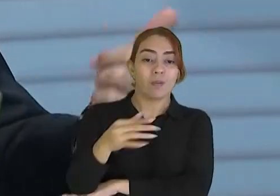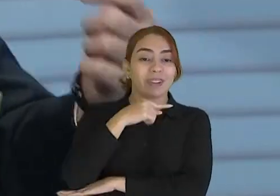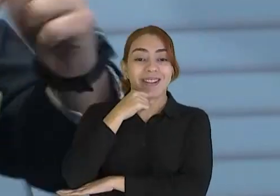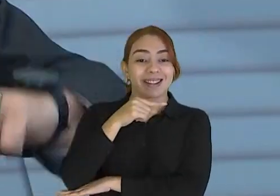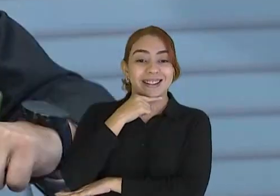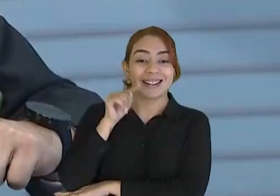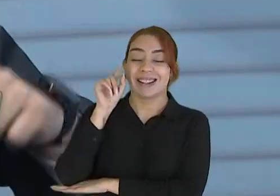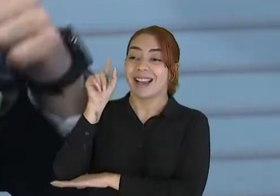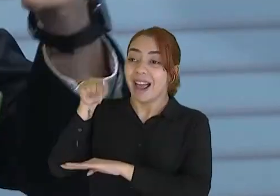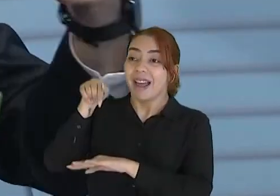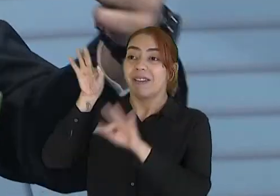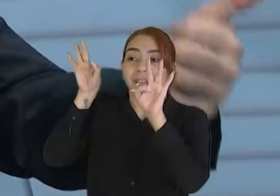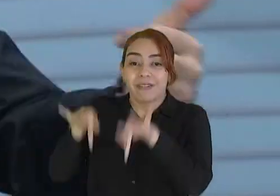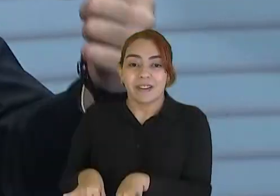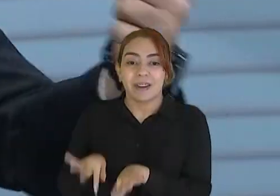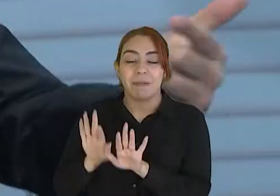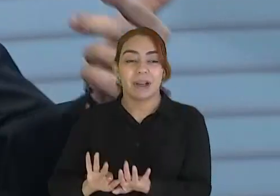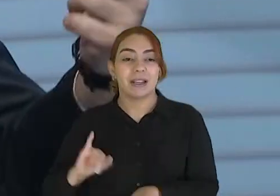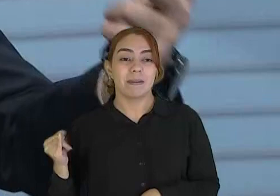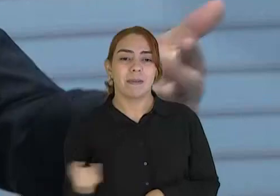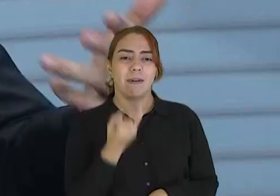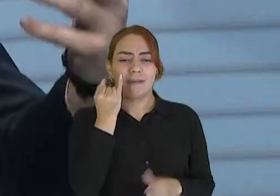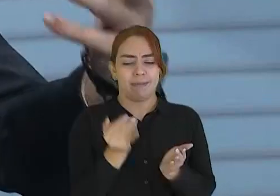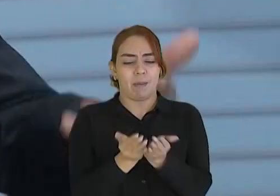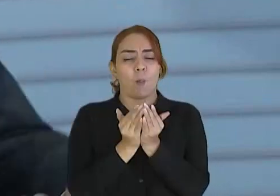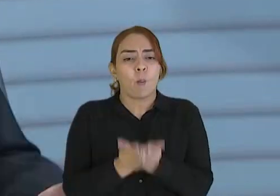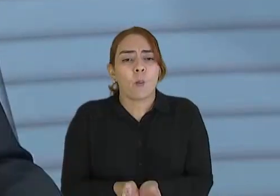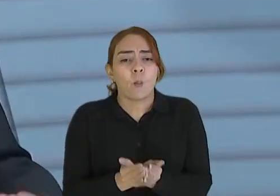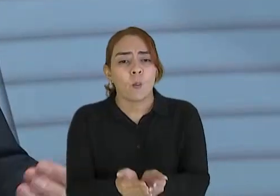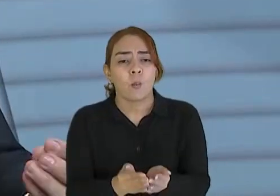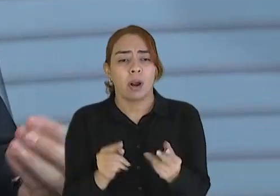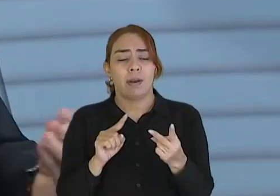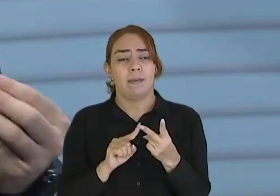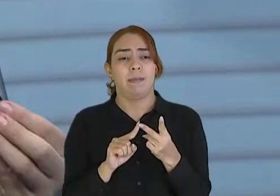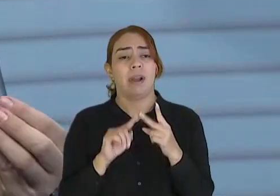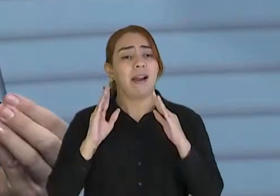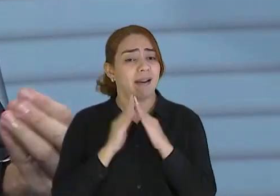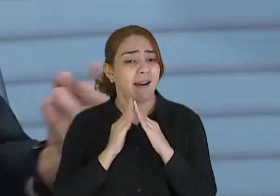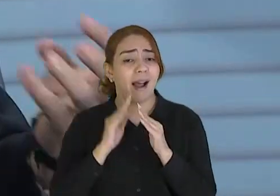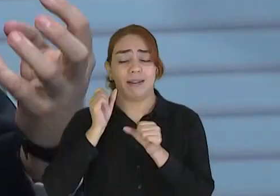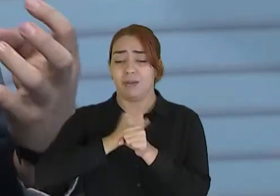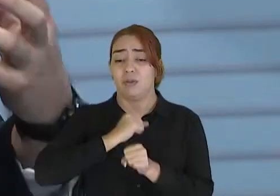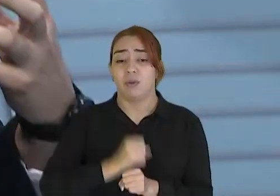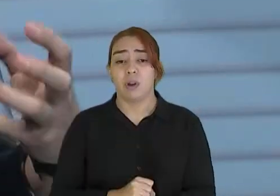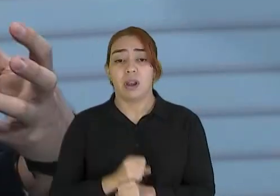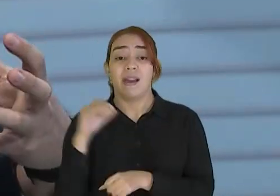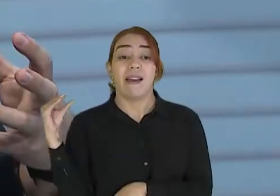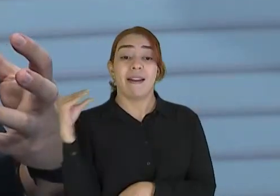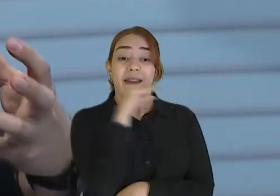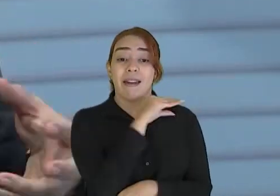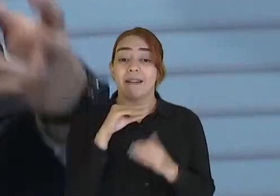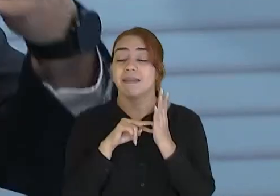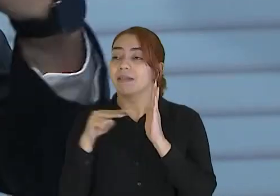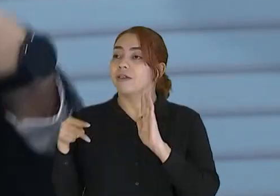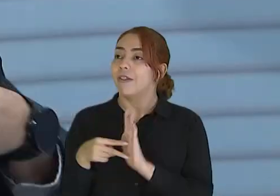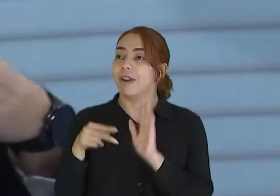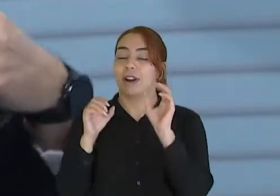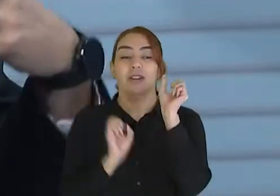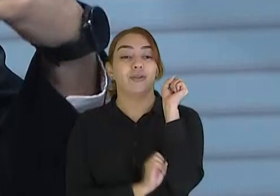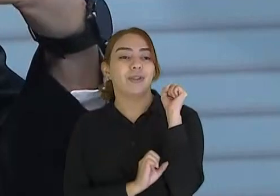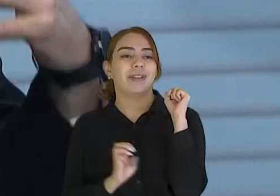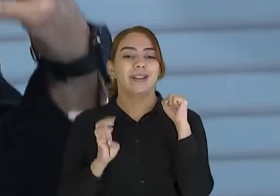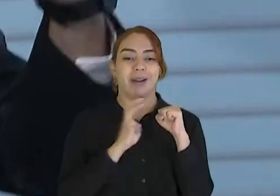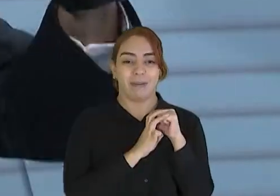a madeira era essencial, porque navios, armas, moradia, aquecimento. Então, essa é a questão. Ou seja, o conceito de